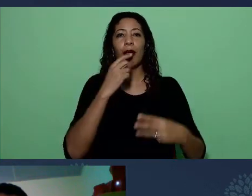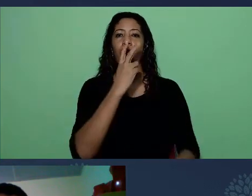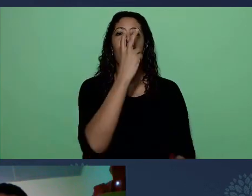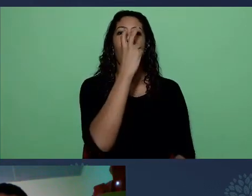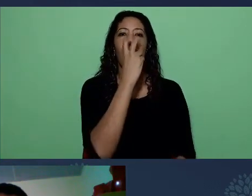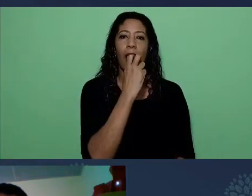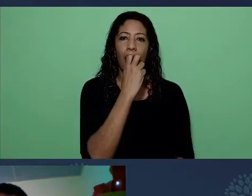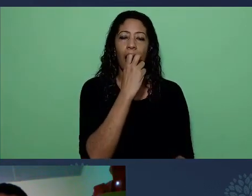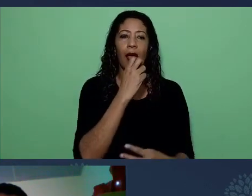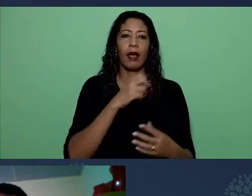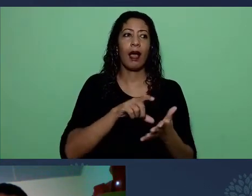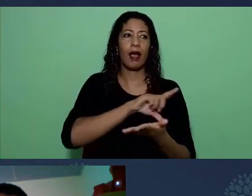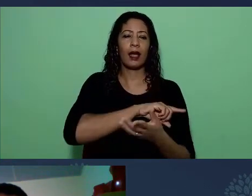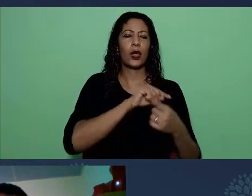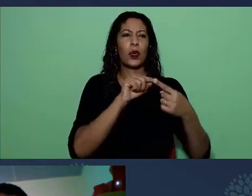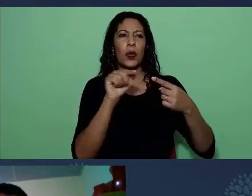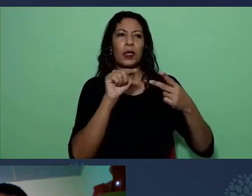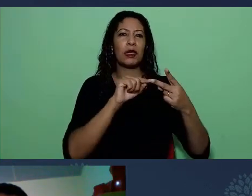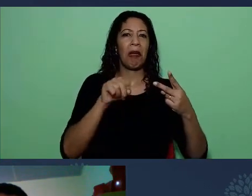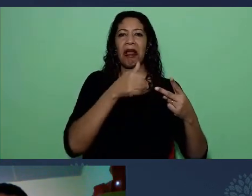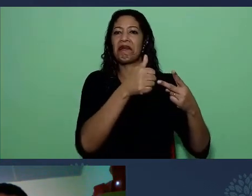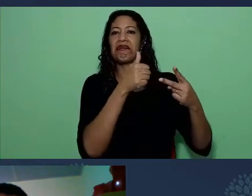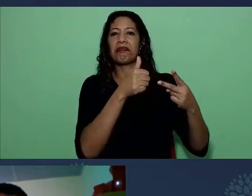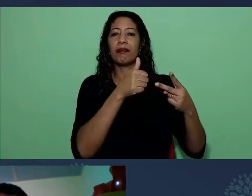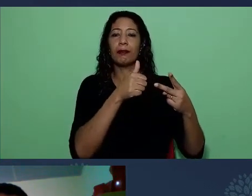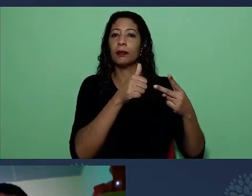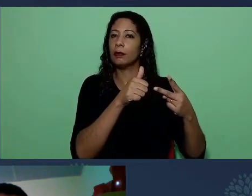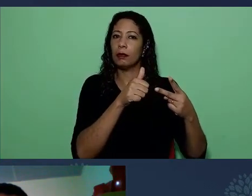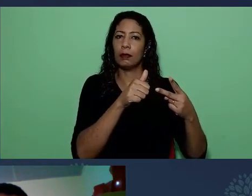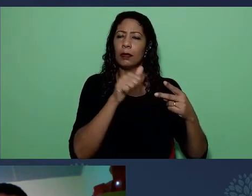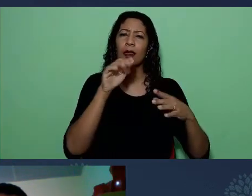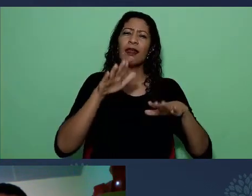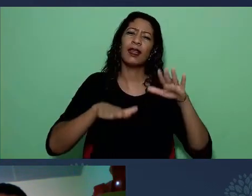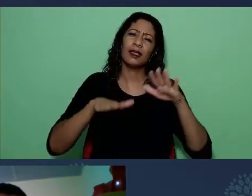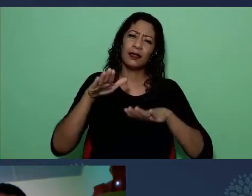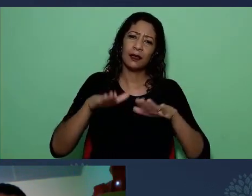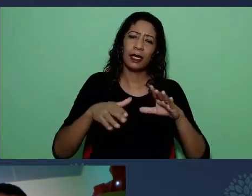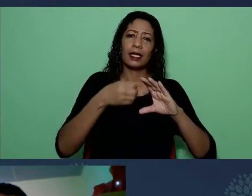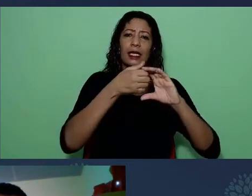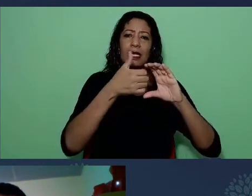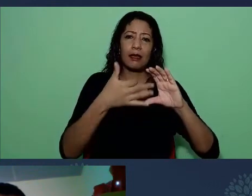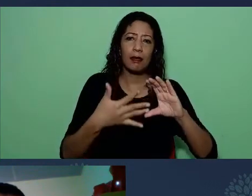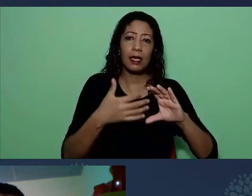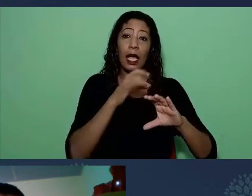de 2 semanas. É lógico que sempre tem uma característica individual que pode